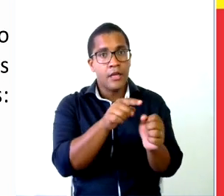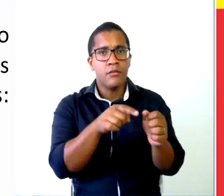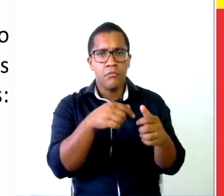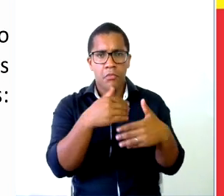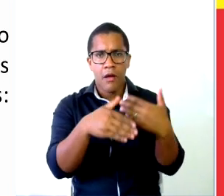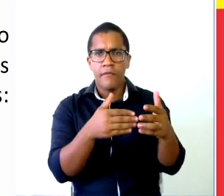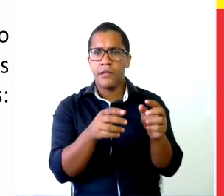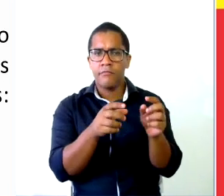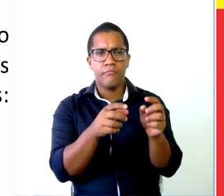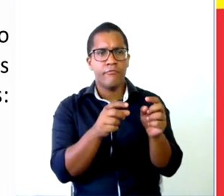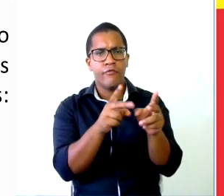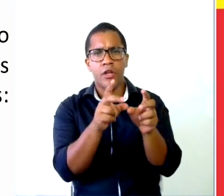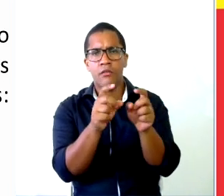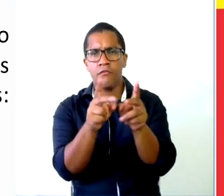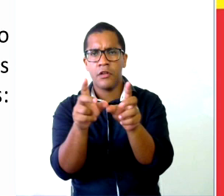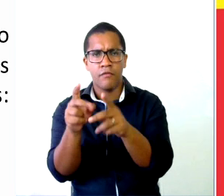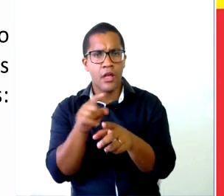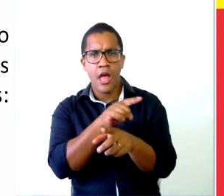como escravos.